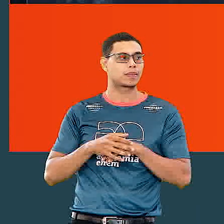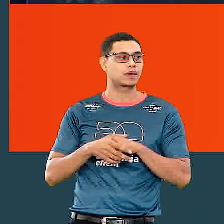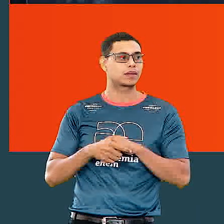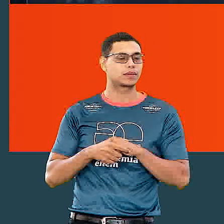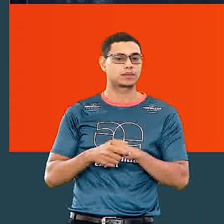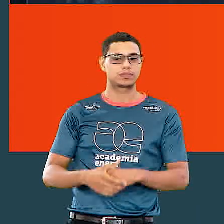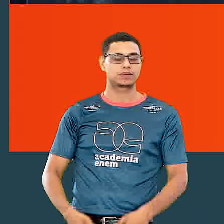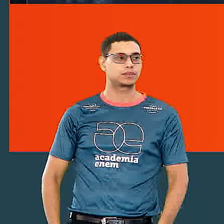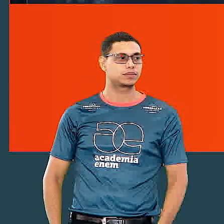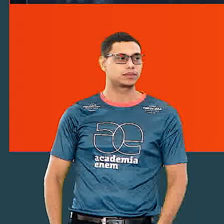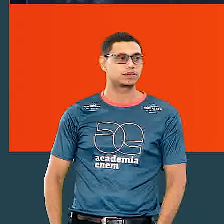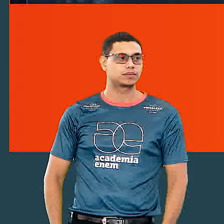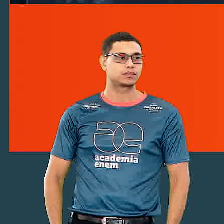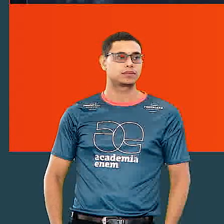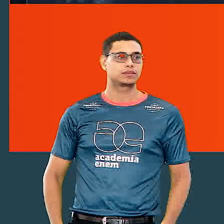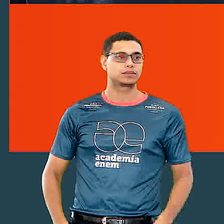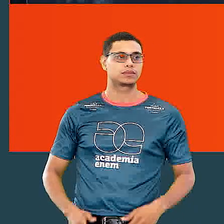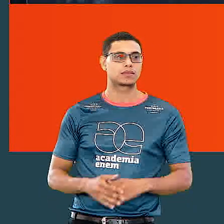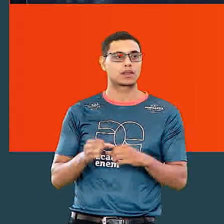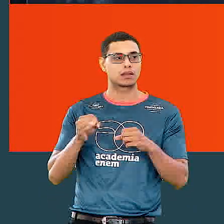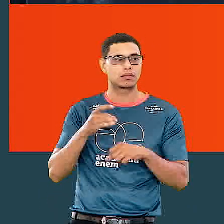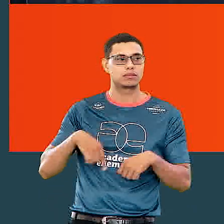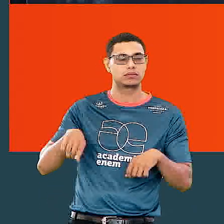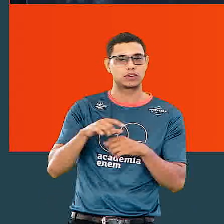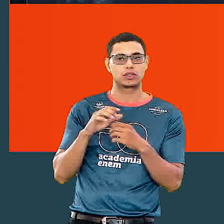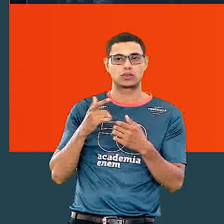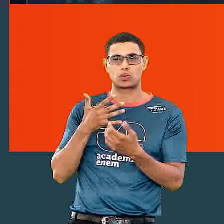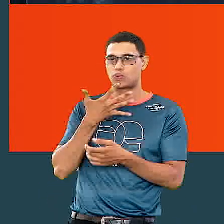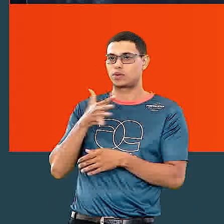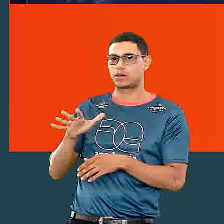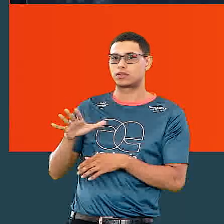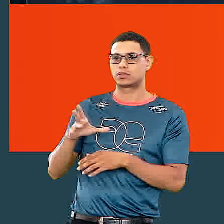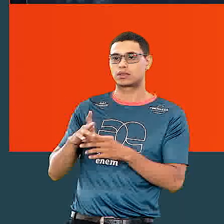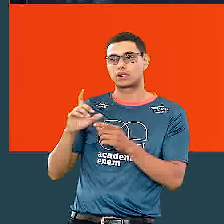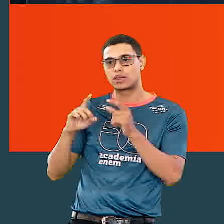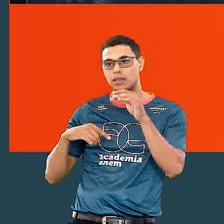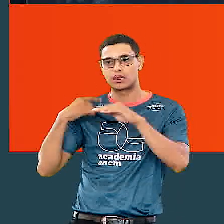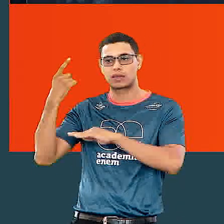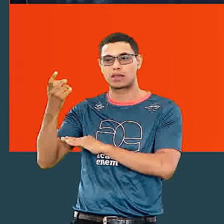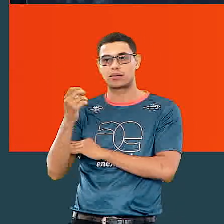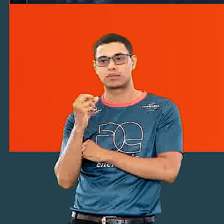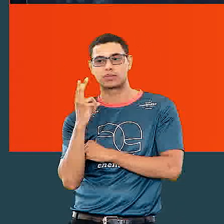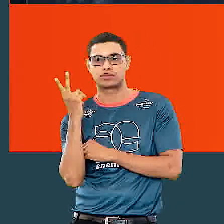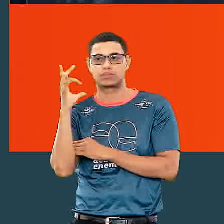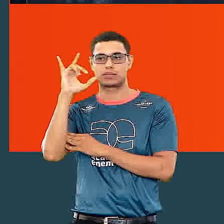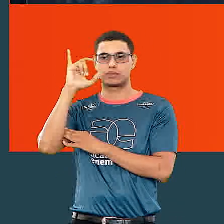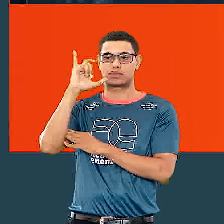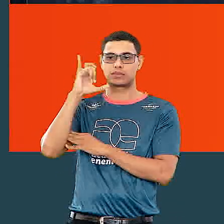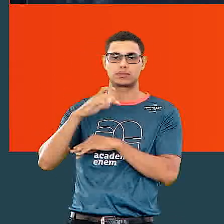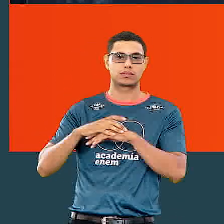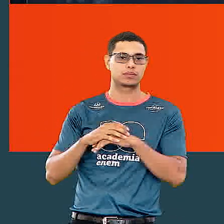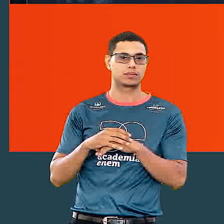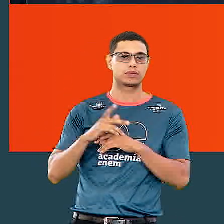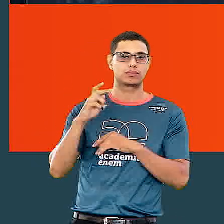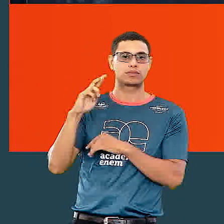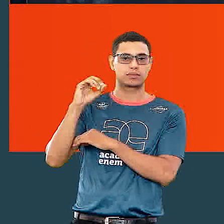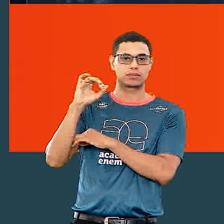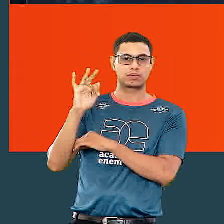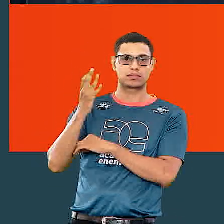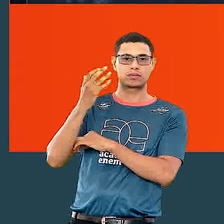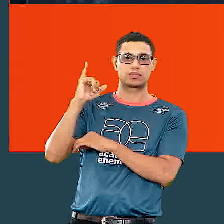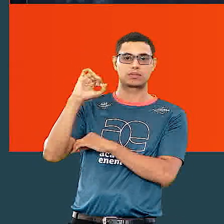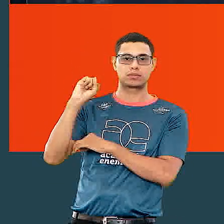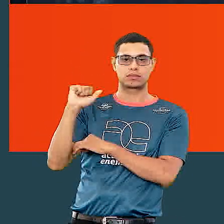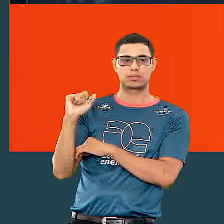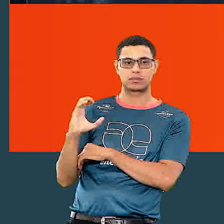conhece, bote depois aí, @prof.isaac, depois, viu? Não pega o celular agora não, viu? Camilo Santana vai mandar prender você, tá certo?